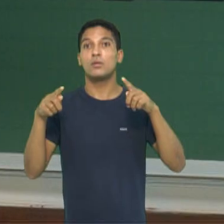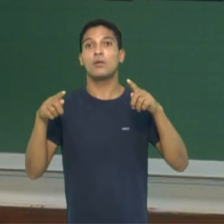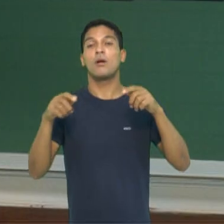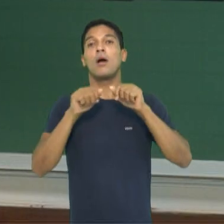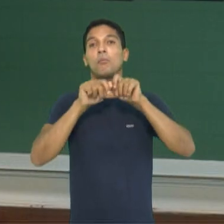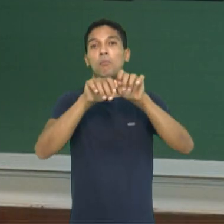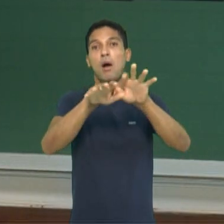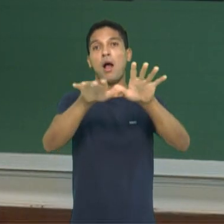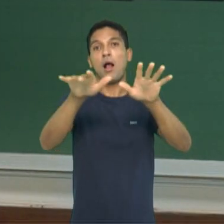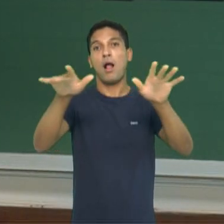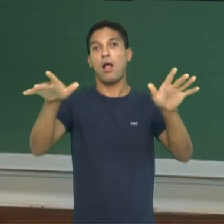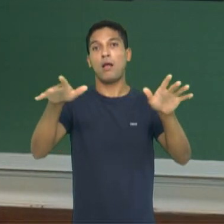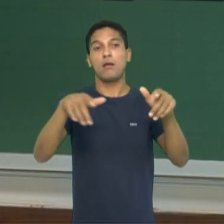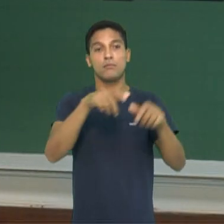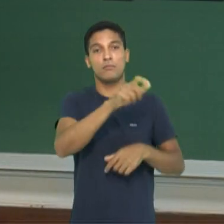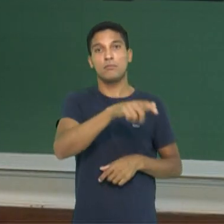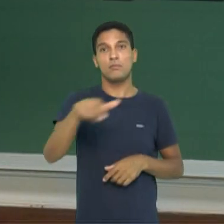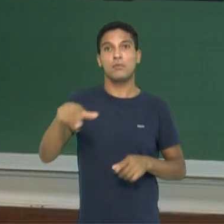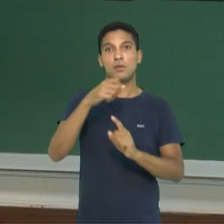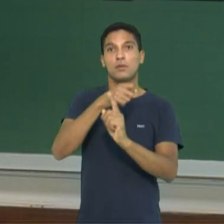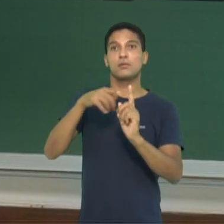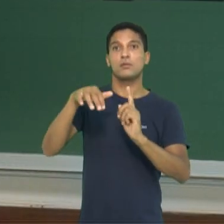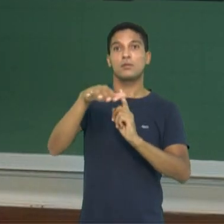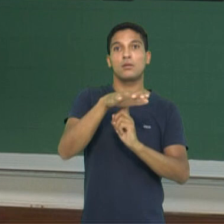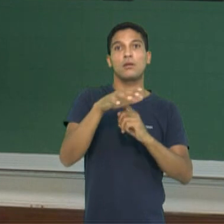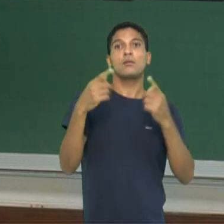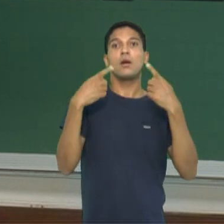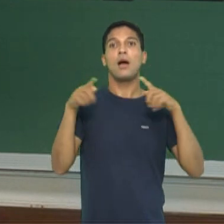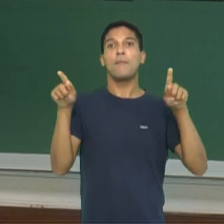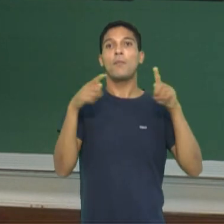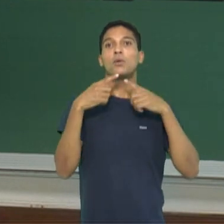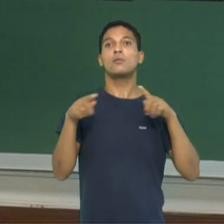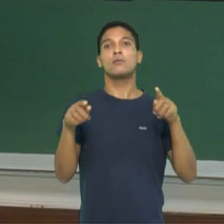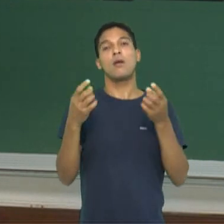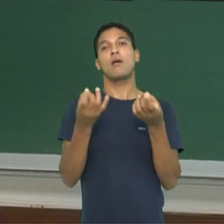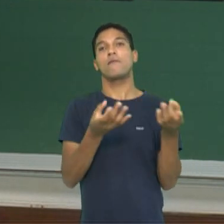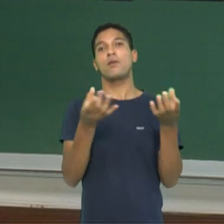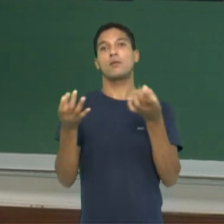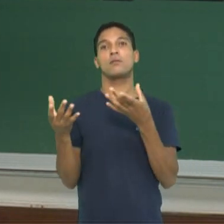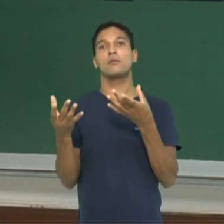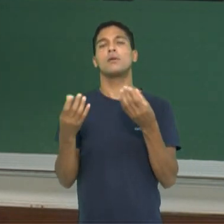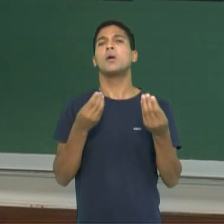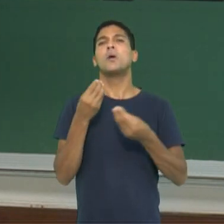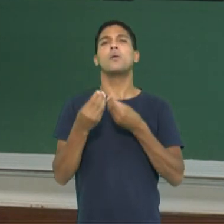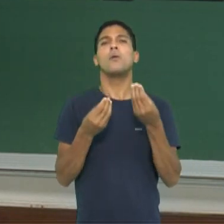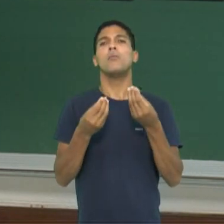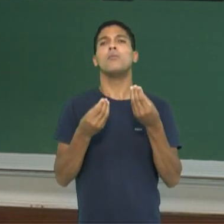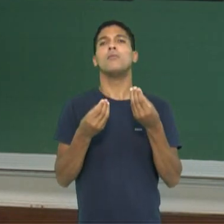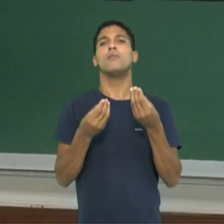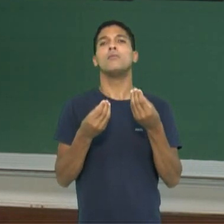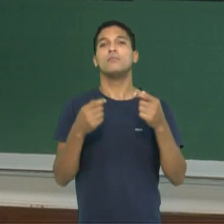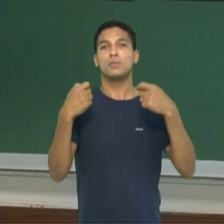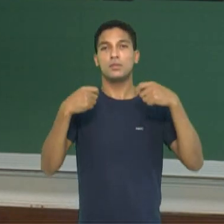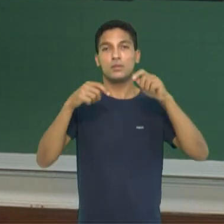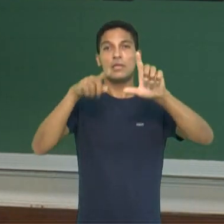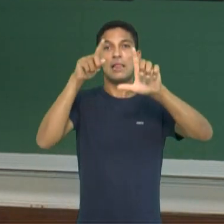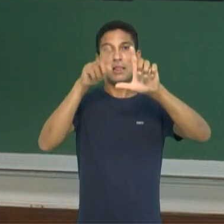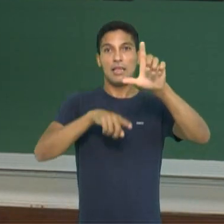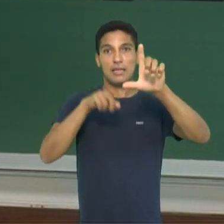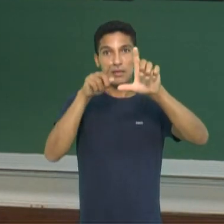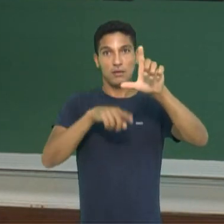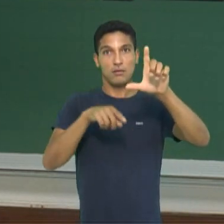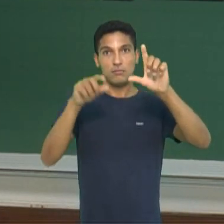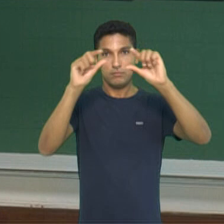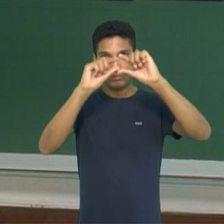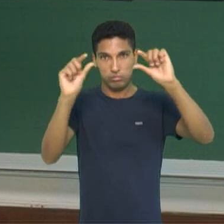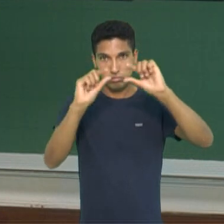cultural e que é difundida, a música que vende, ela precisa ter letras simples para ser facilmente compreendida, para não